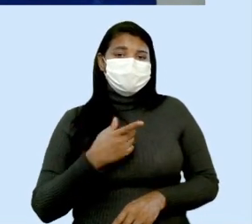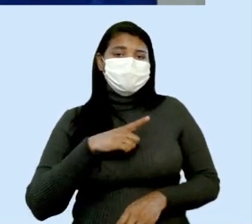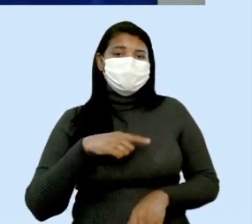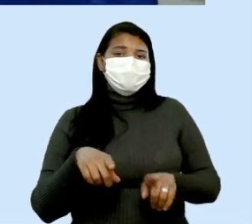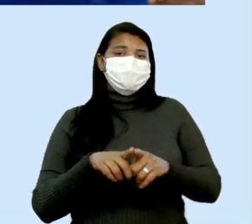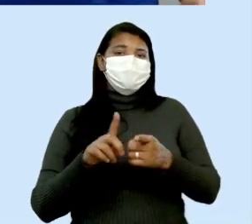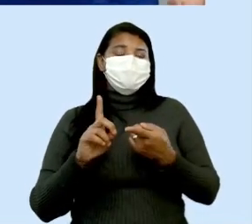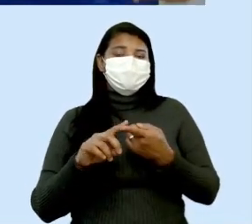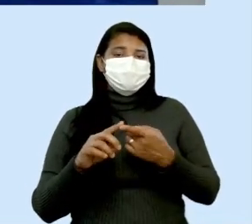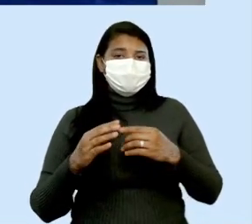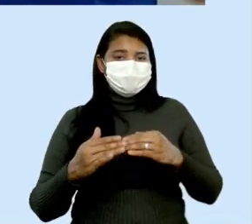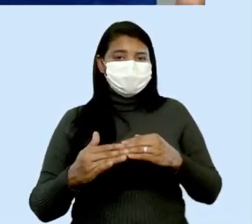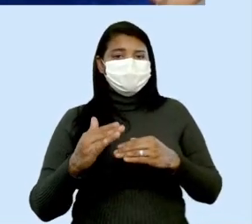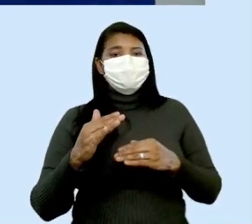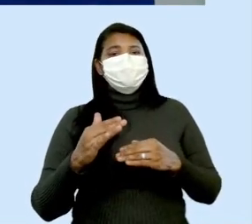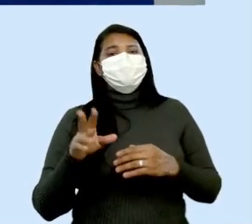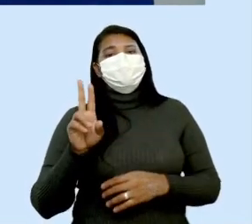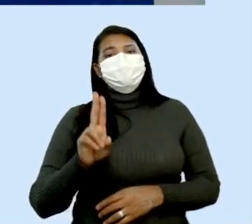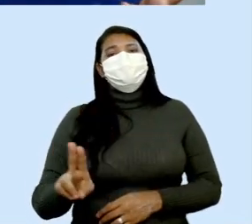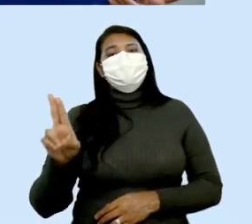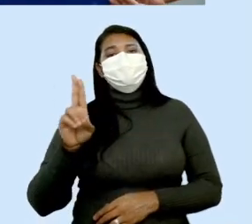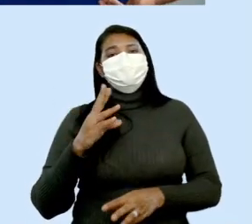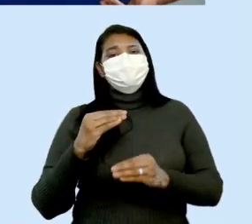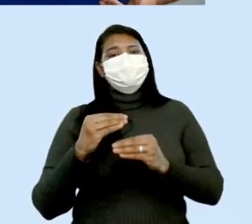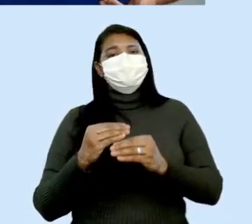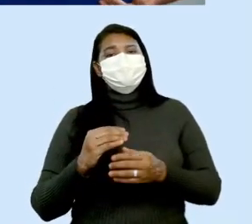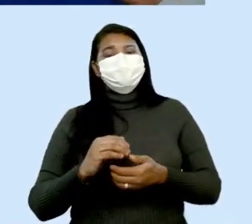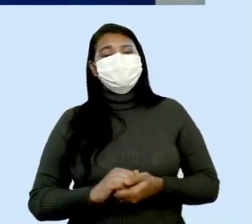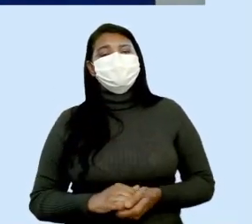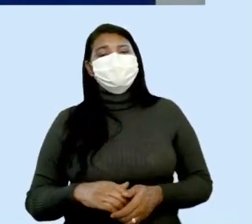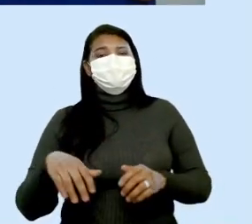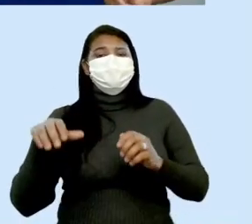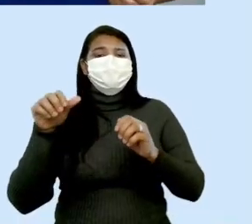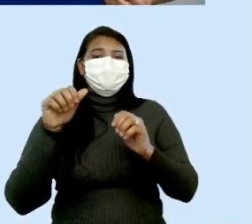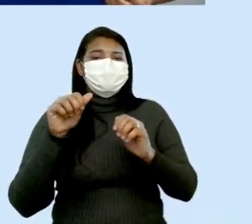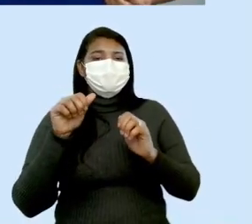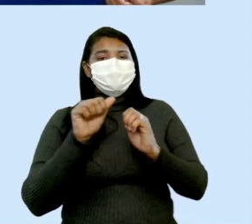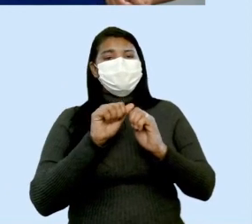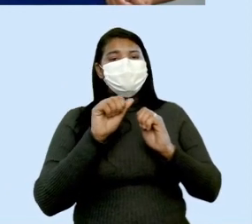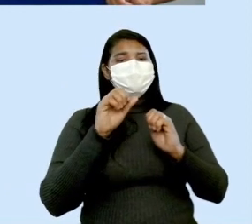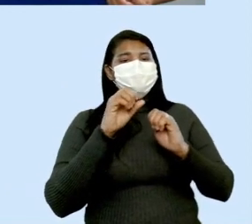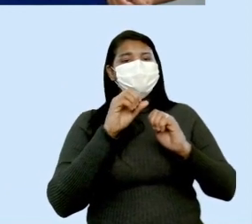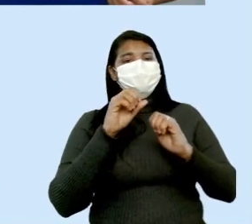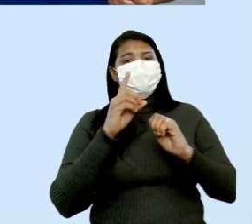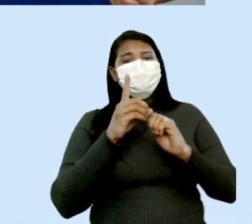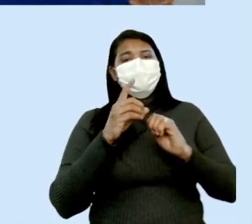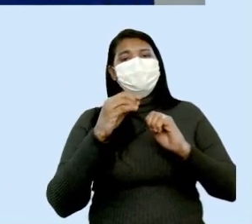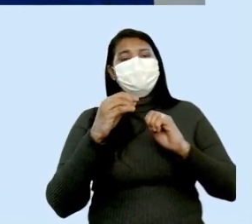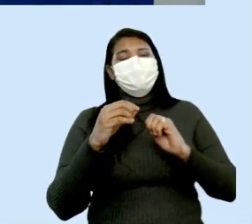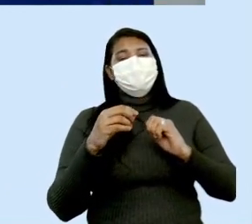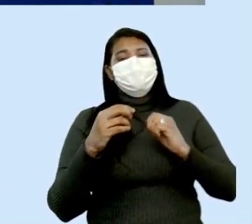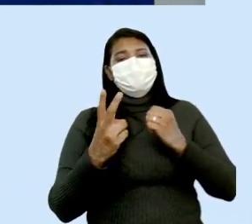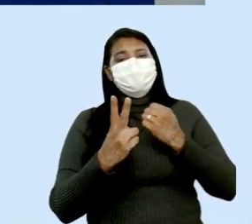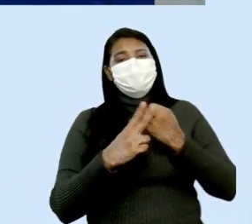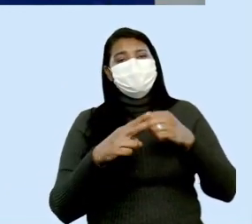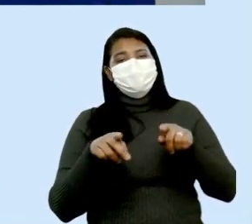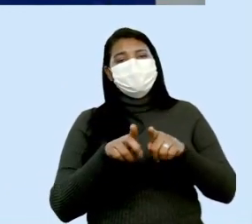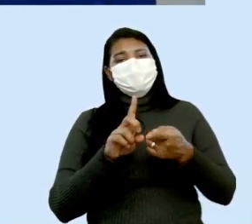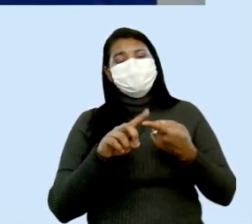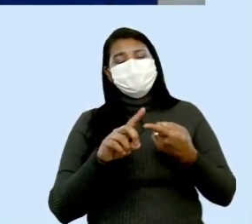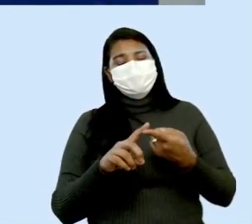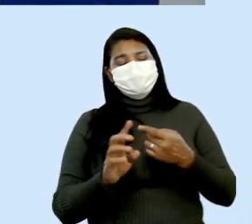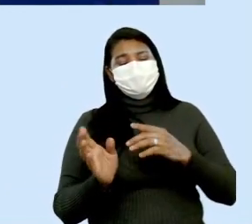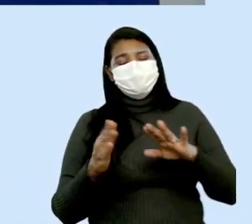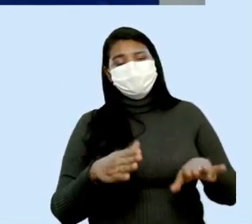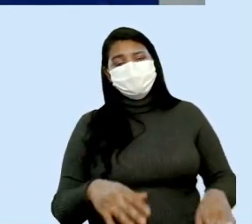aí recorrentemente o uso de adverbs, o uso de advérbios, certo? I called